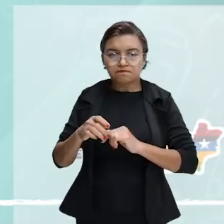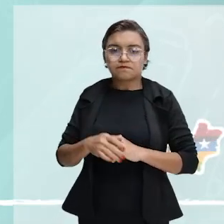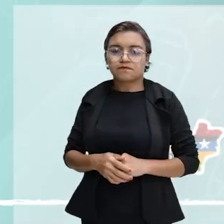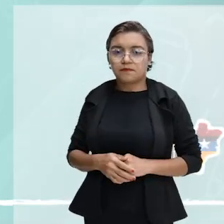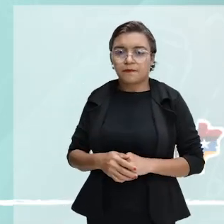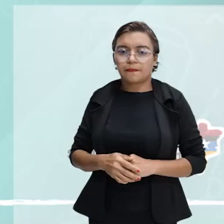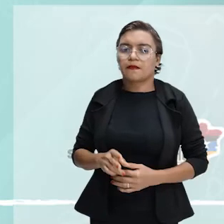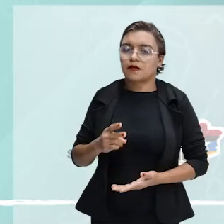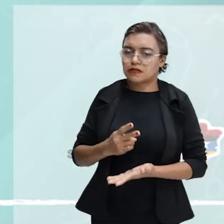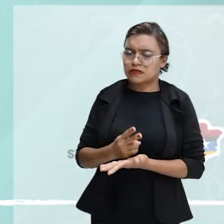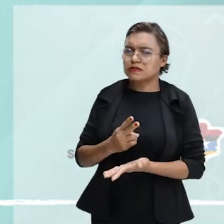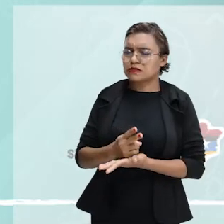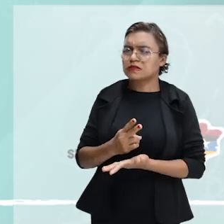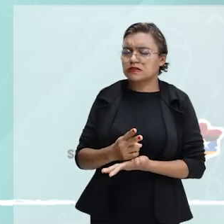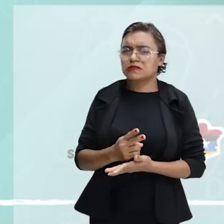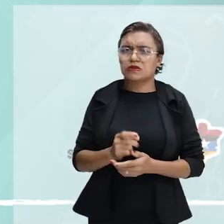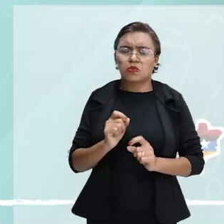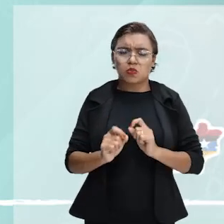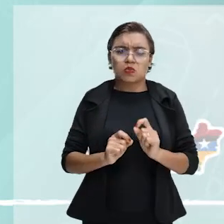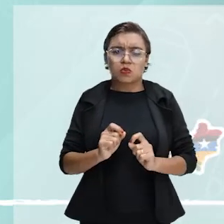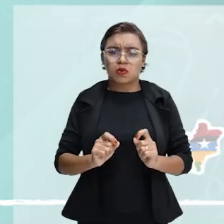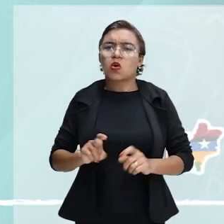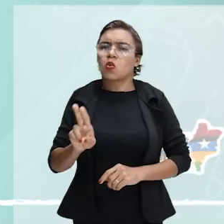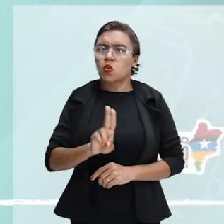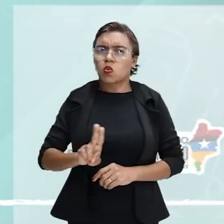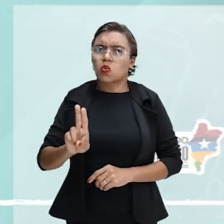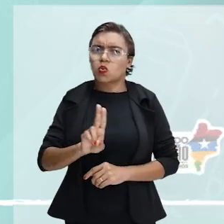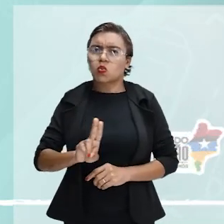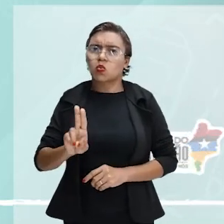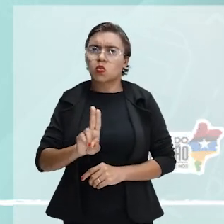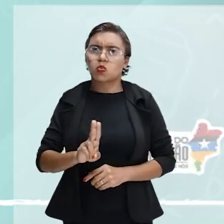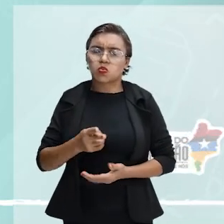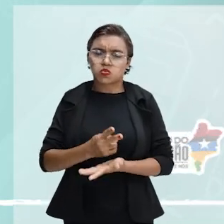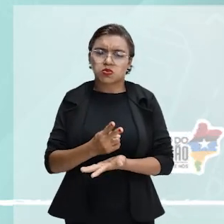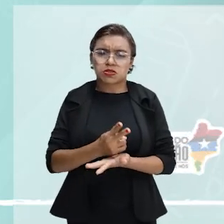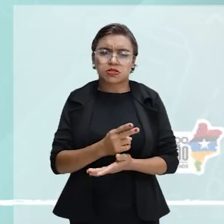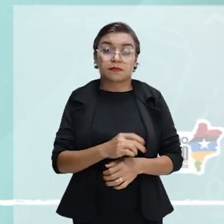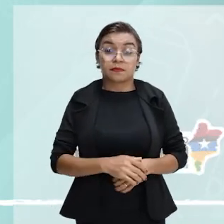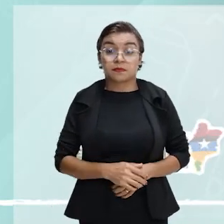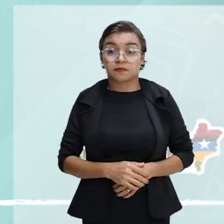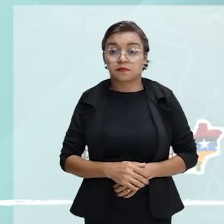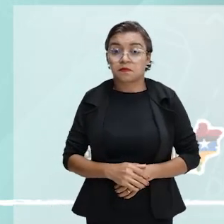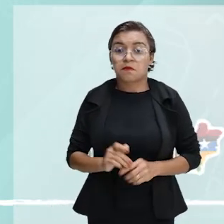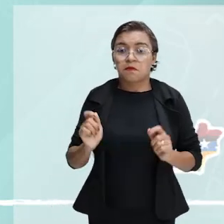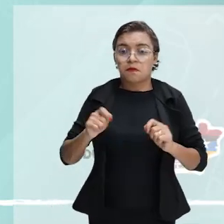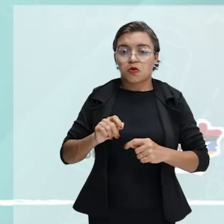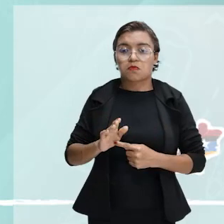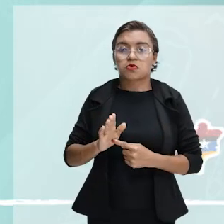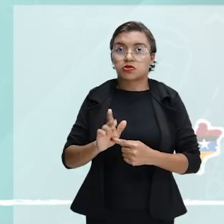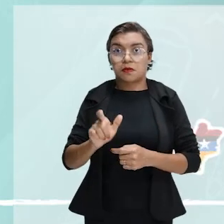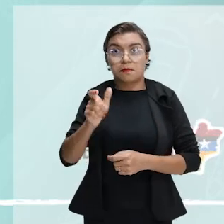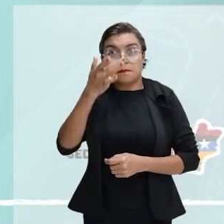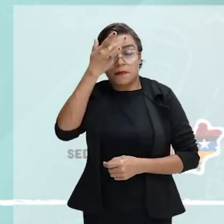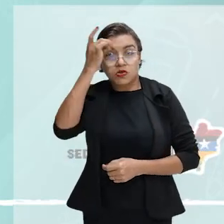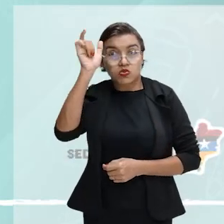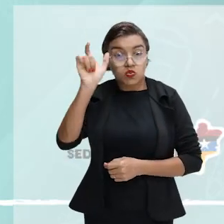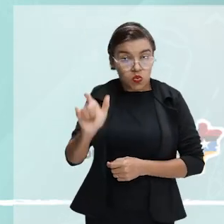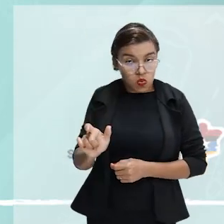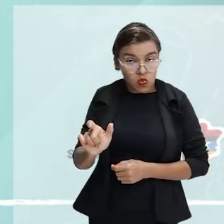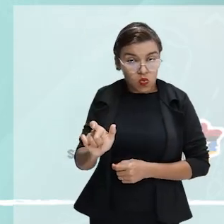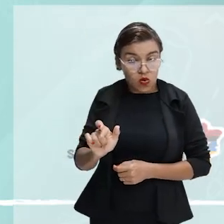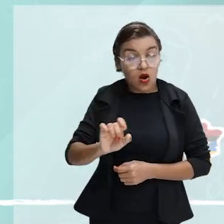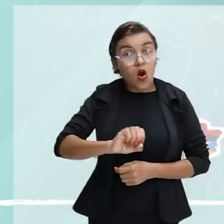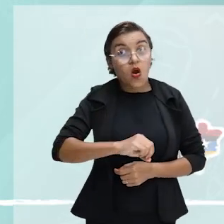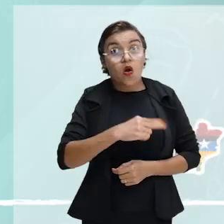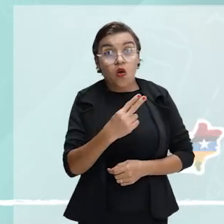Ele é bastante amplo, o uso do que, né? Ele tem assim, uma infinidade de situações. Pode se referir a uma pessoa e pode se referir a